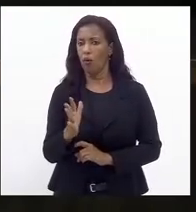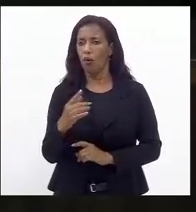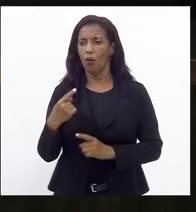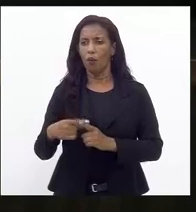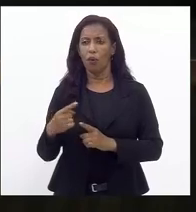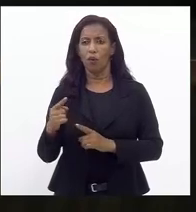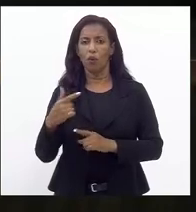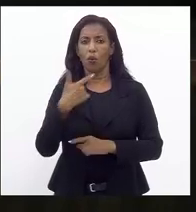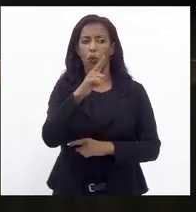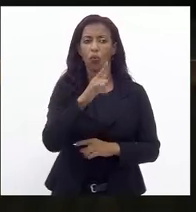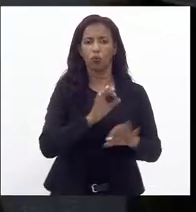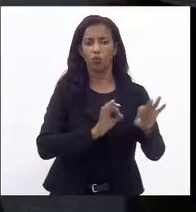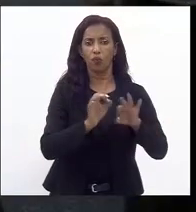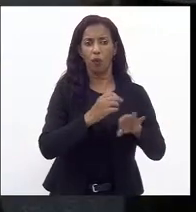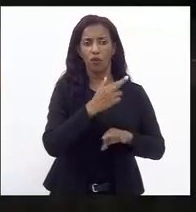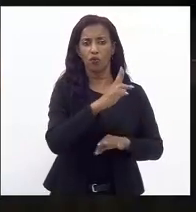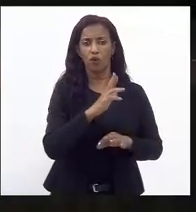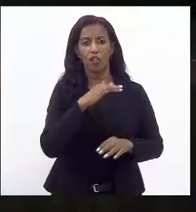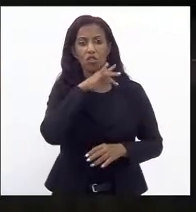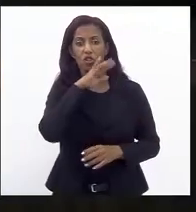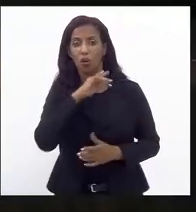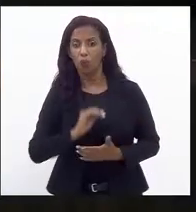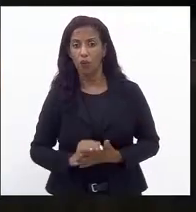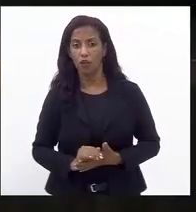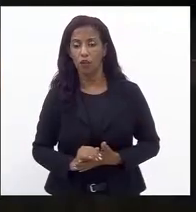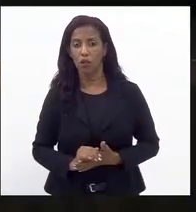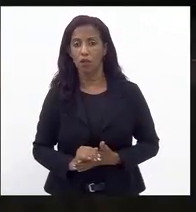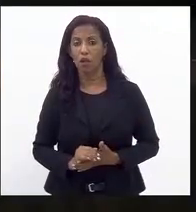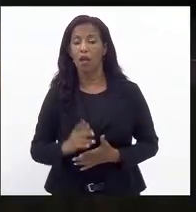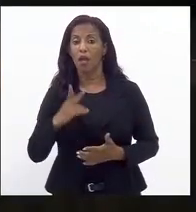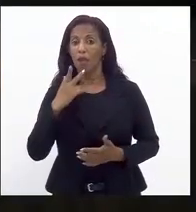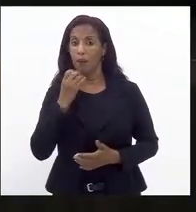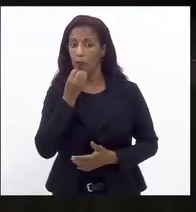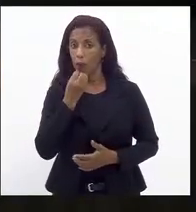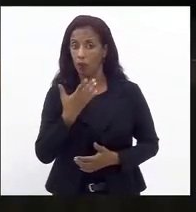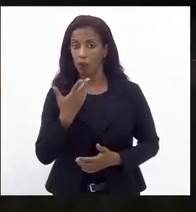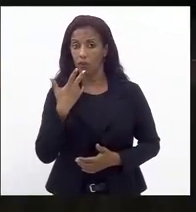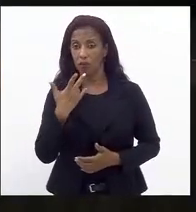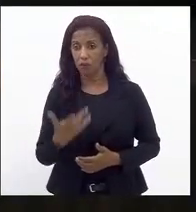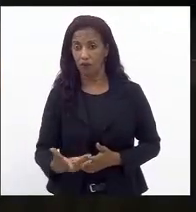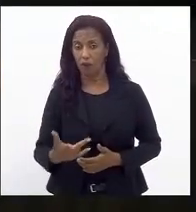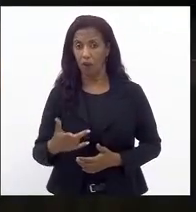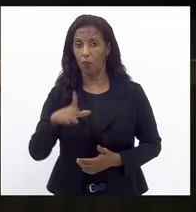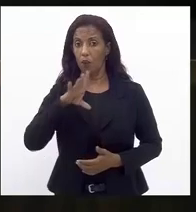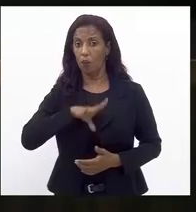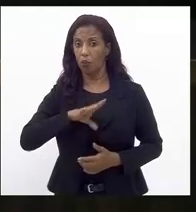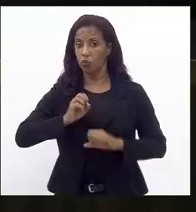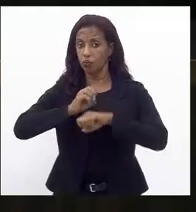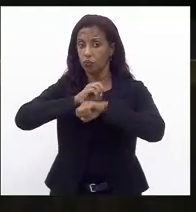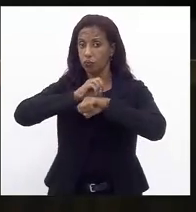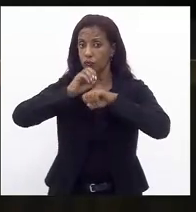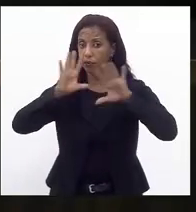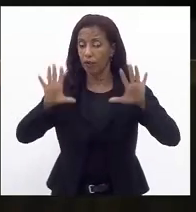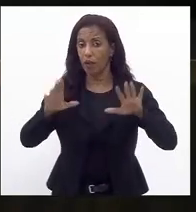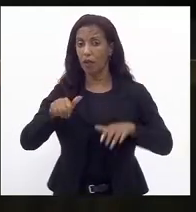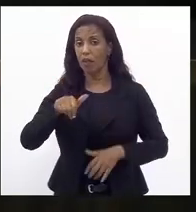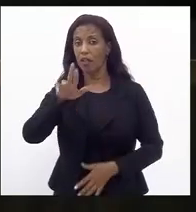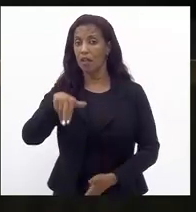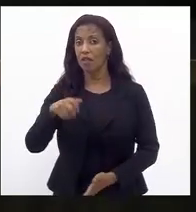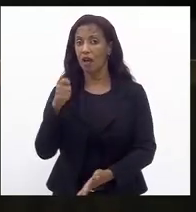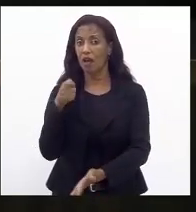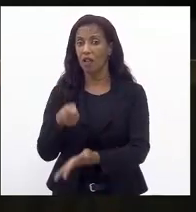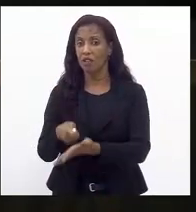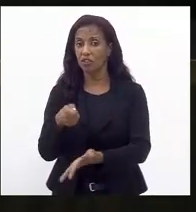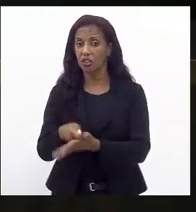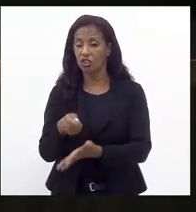da outra forma é ruim era quem tá quem é bom que se diga no português Claro quem está